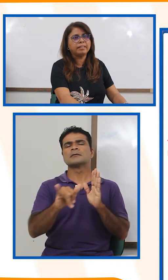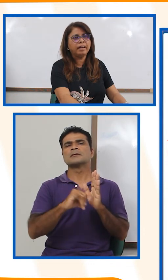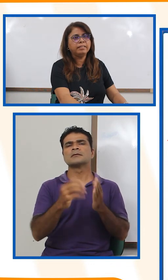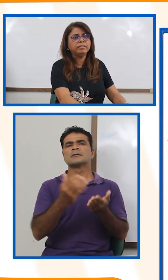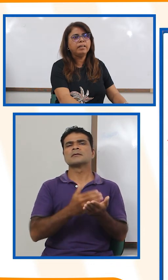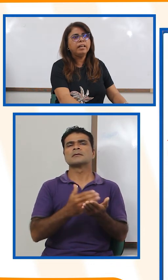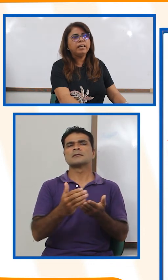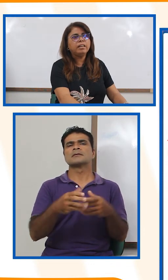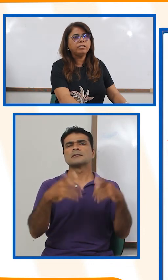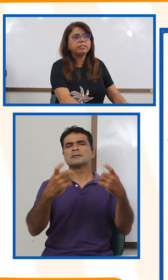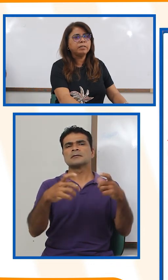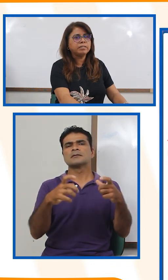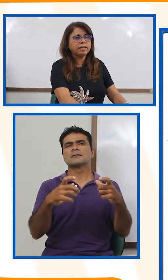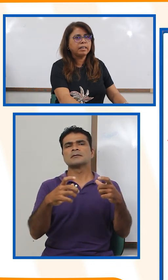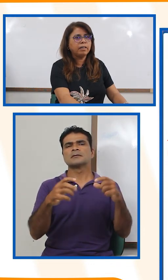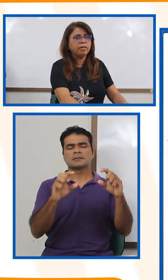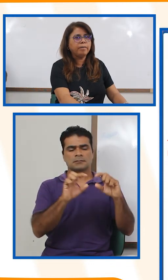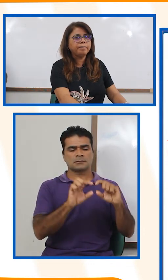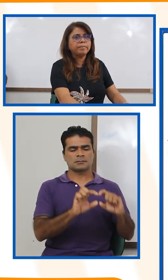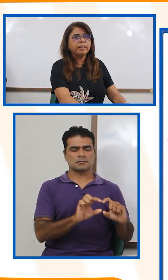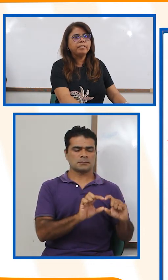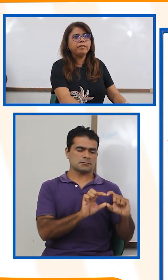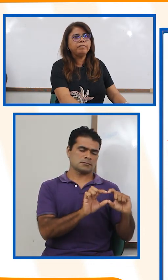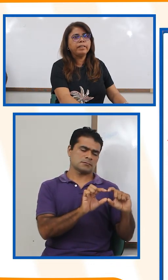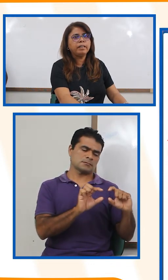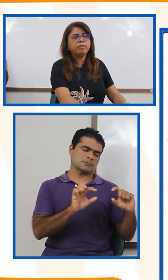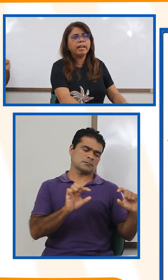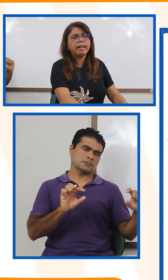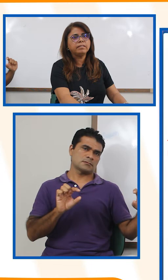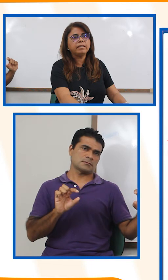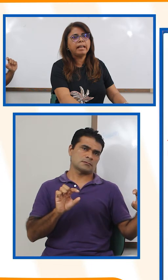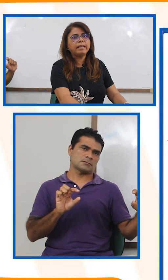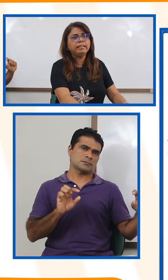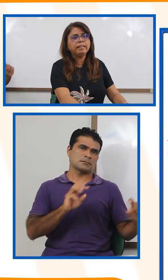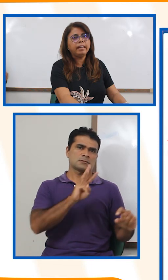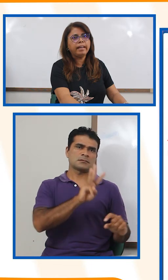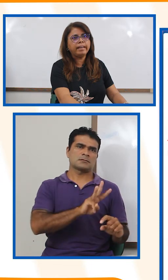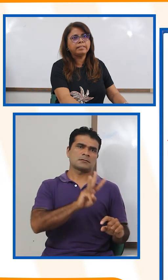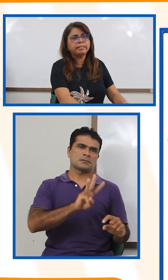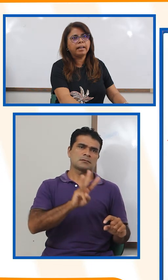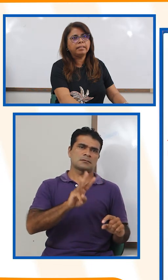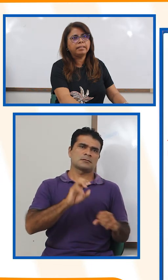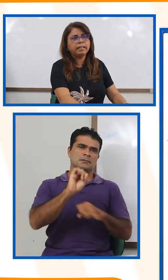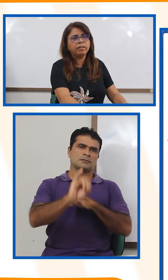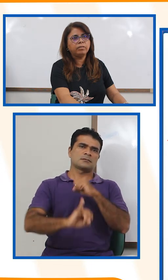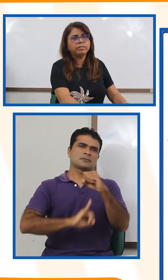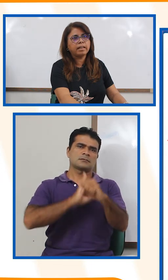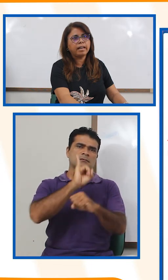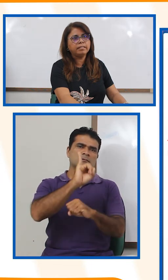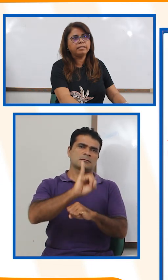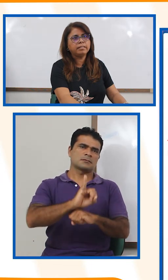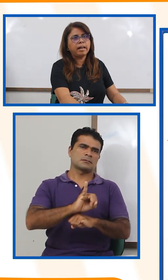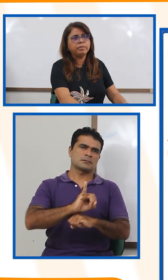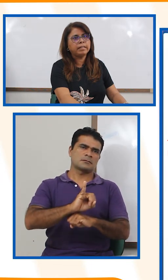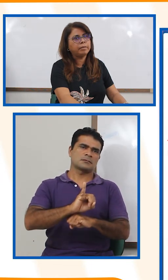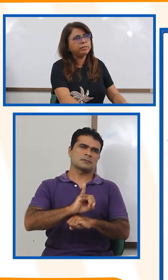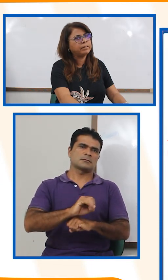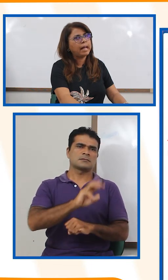veicular, certo? E nós temos aqui, ó. Foi veiculado na internet, tá? Tá aqui, ó, o